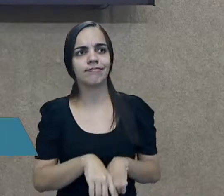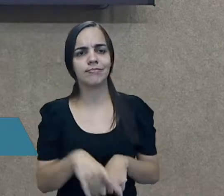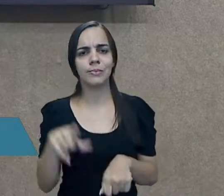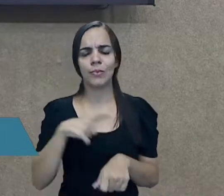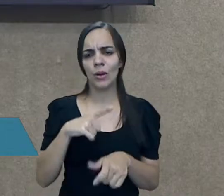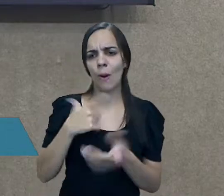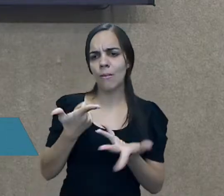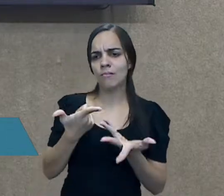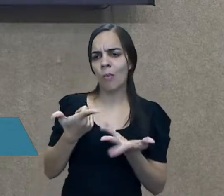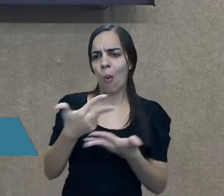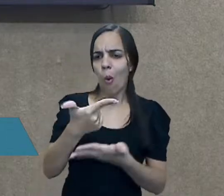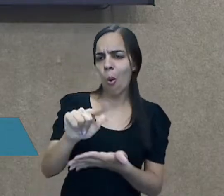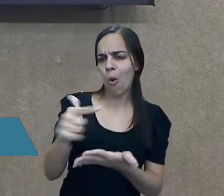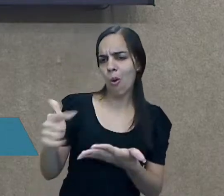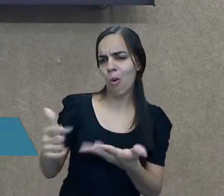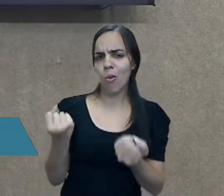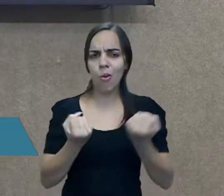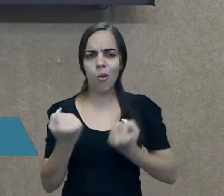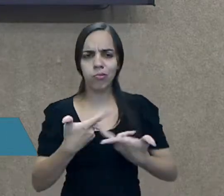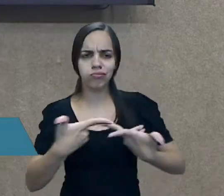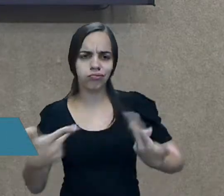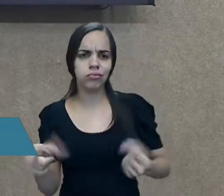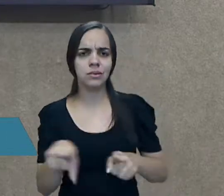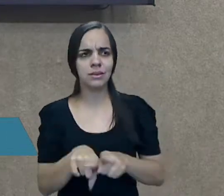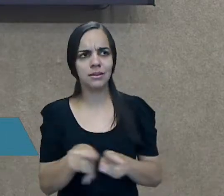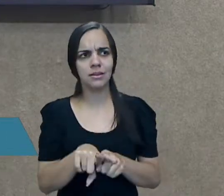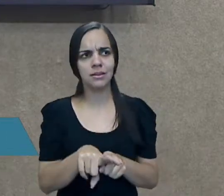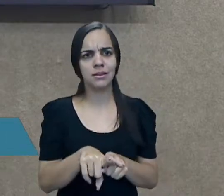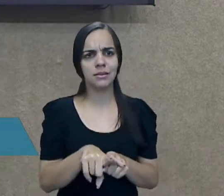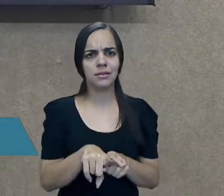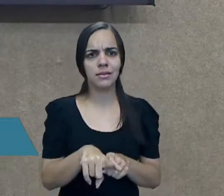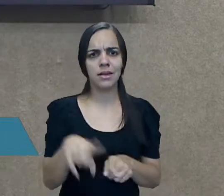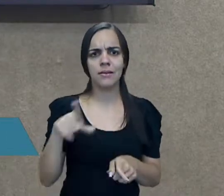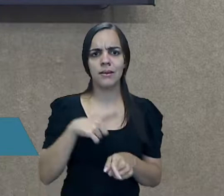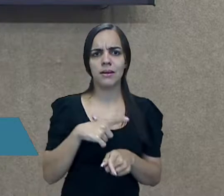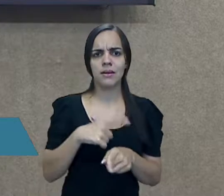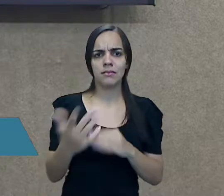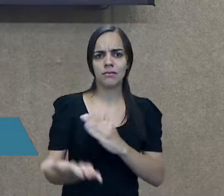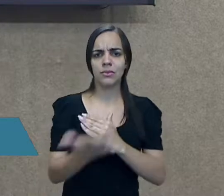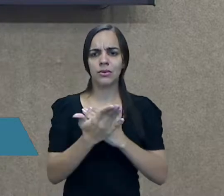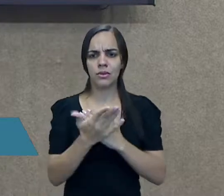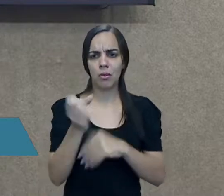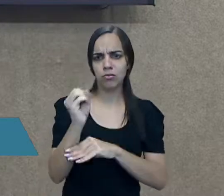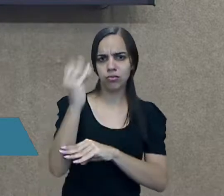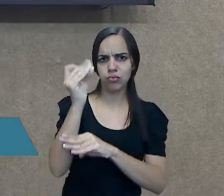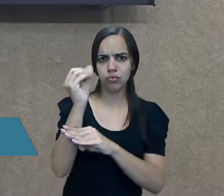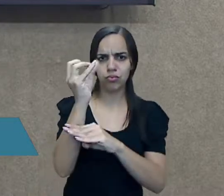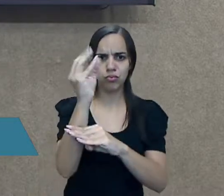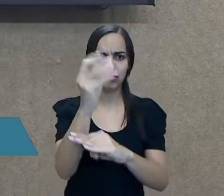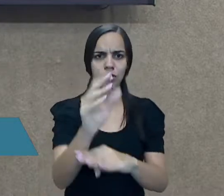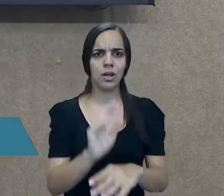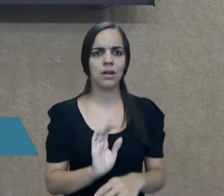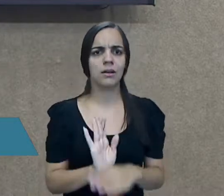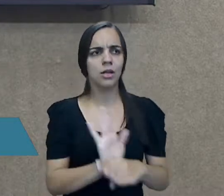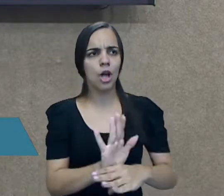meios de transporte. As locomotivas e os barcos a vapor, eles